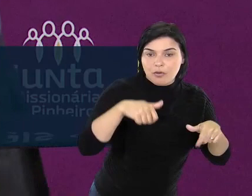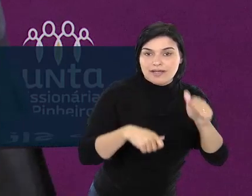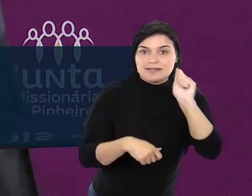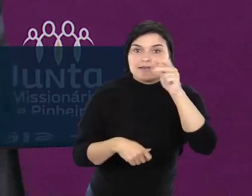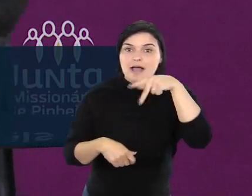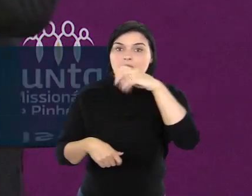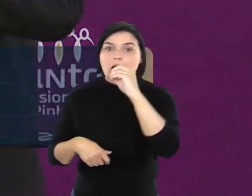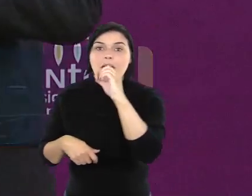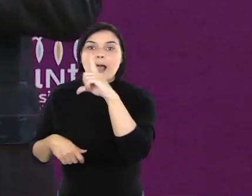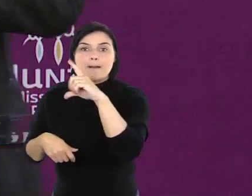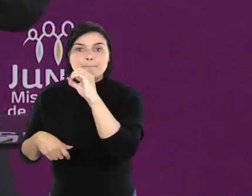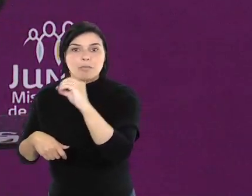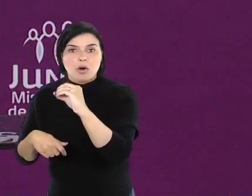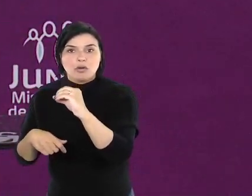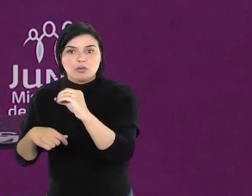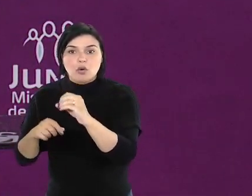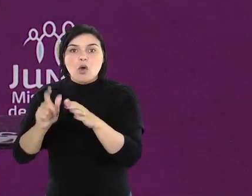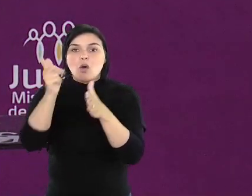agrícola